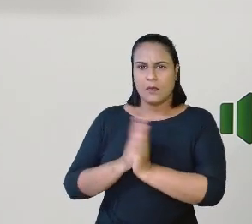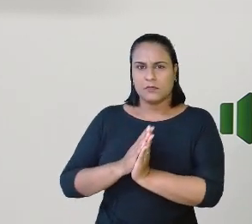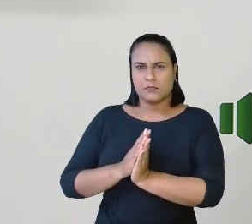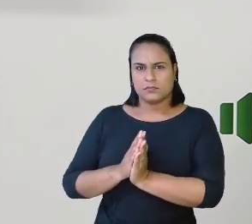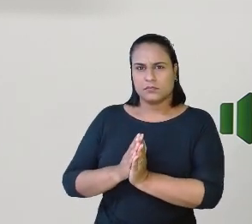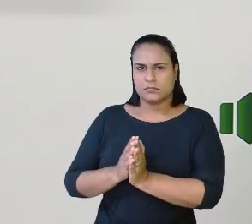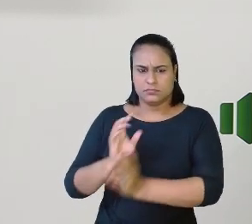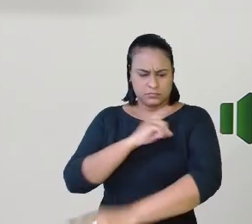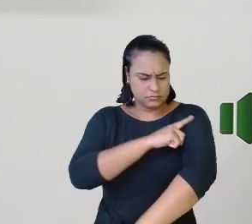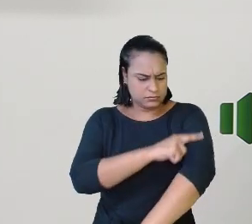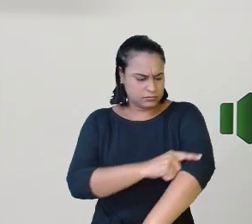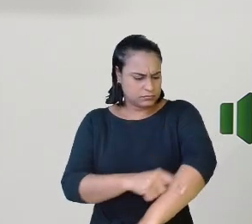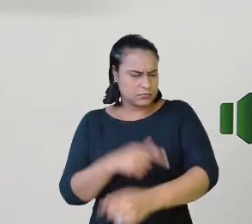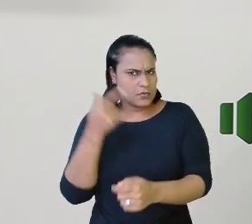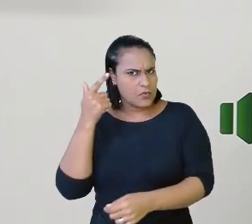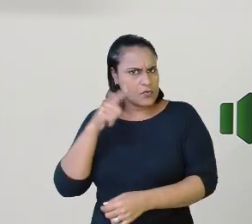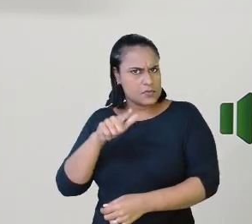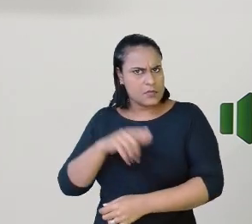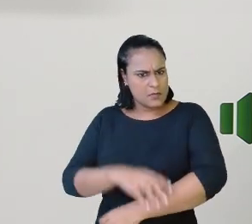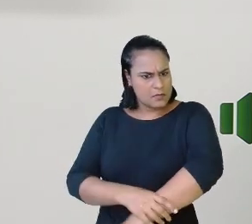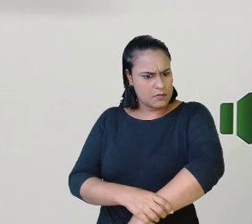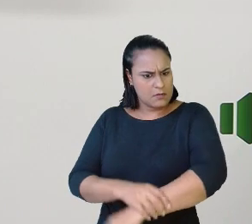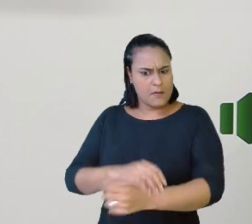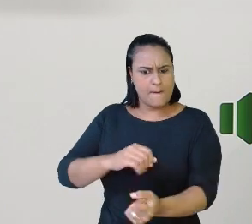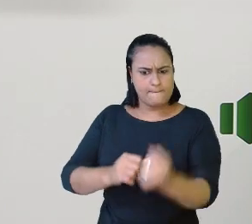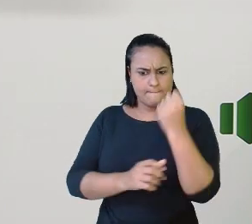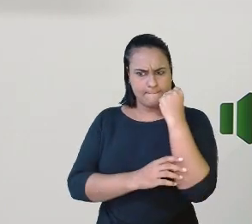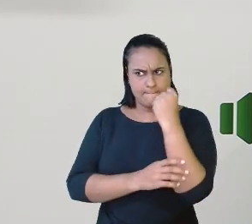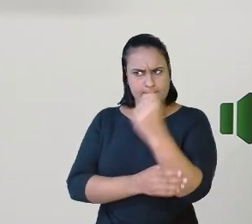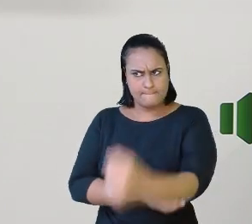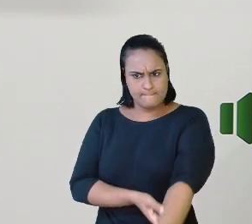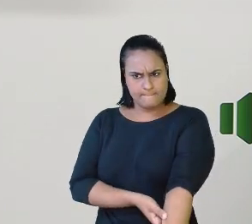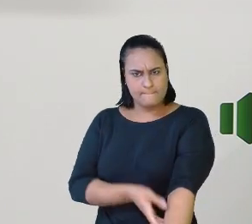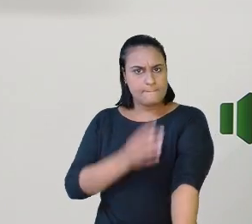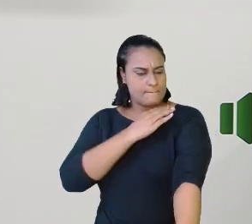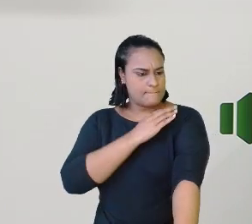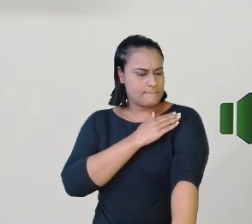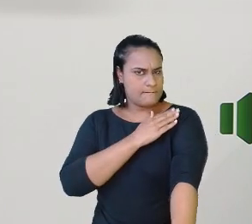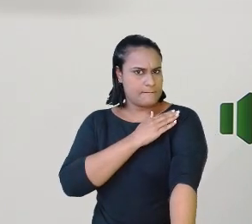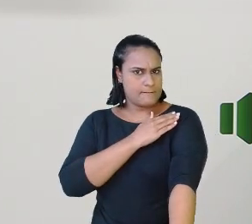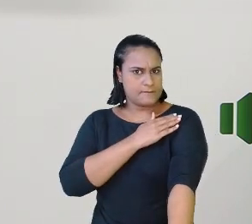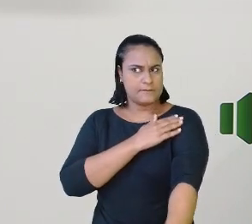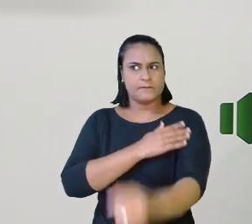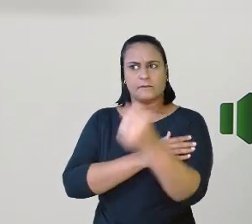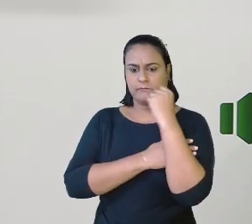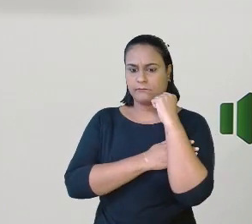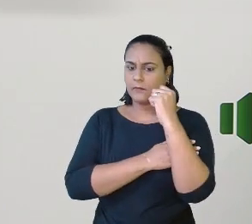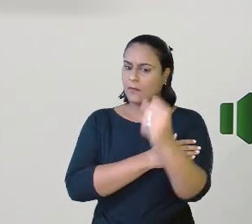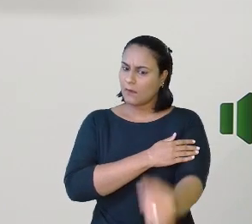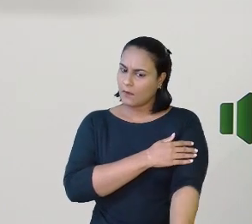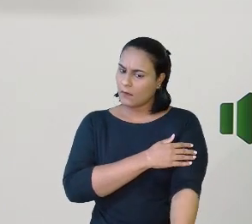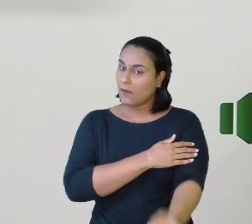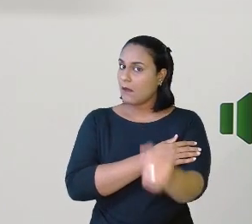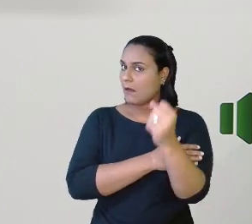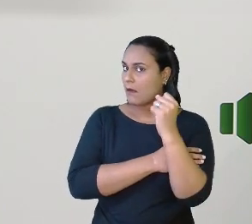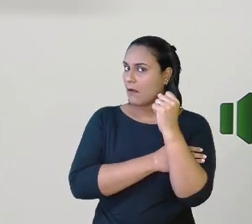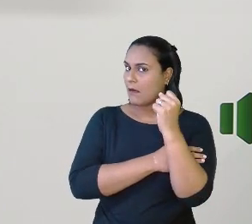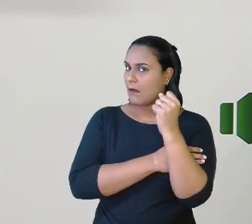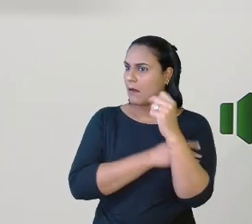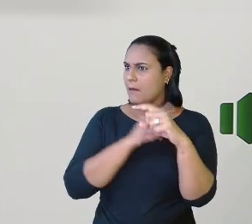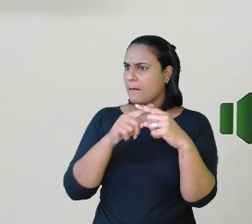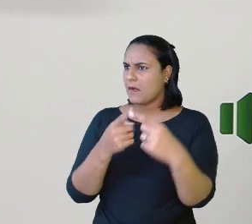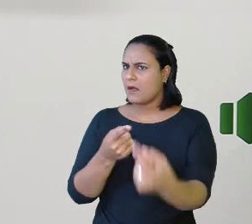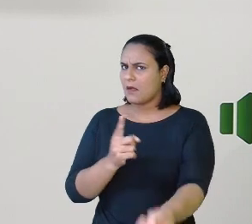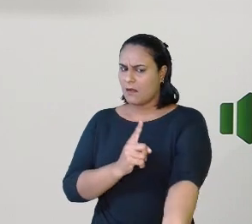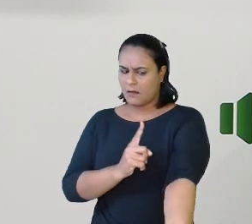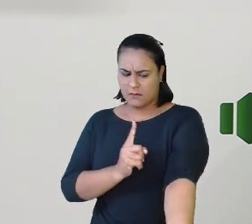tem alguns bonecos que a gente consegue mexer o braço para cima e para baixo. Essa parte aqui do braço, a gente mexe aqui, ó. Mas